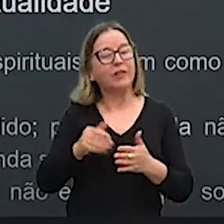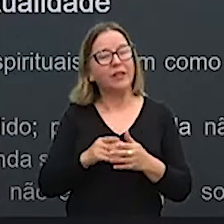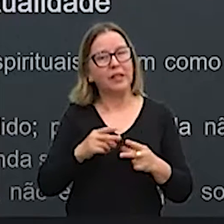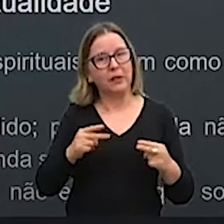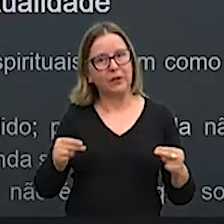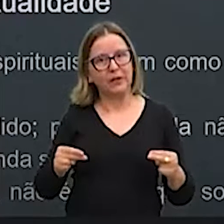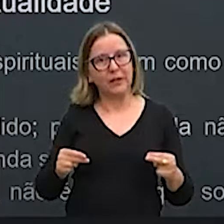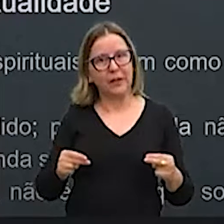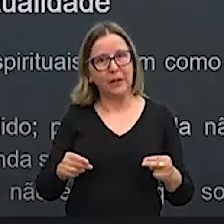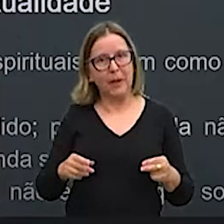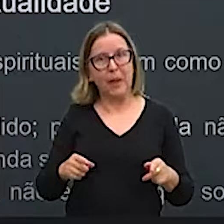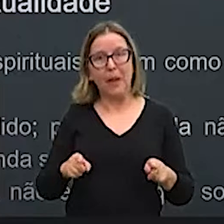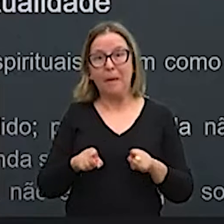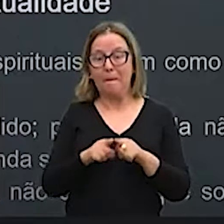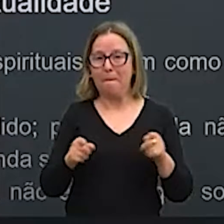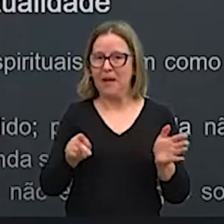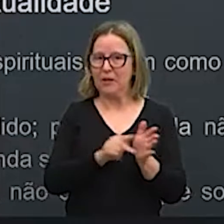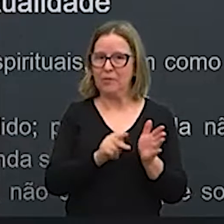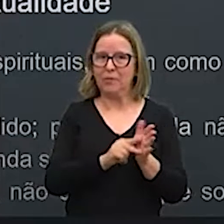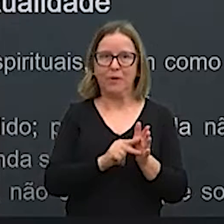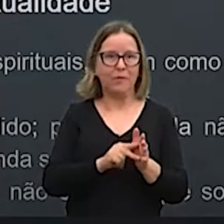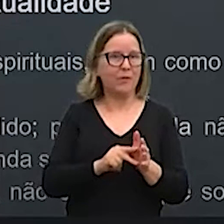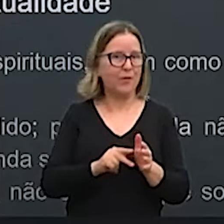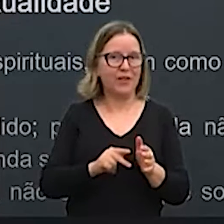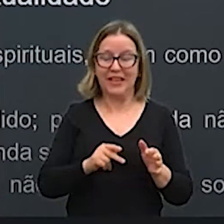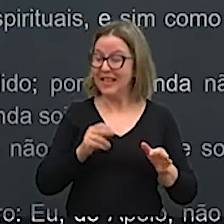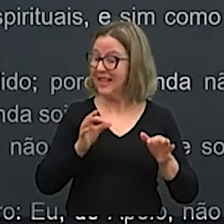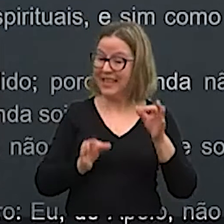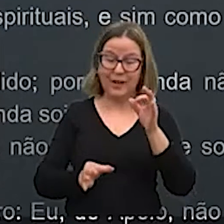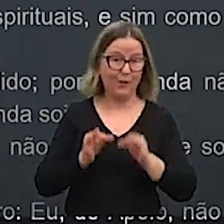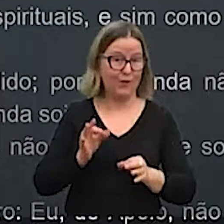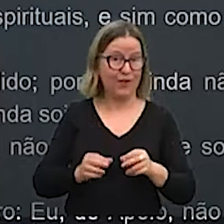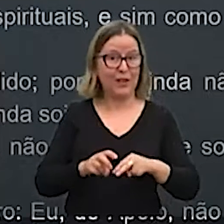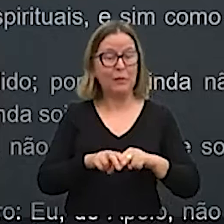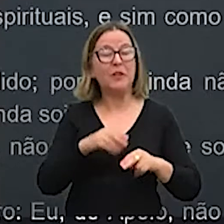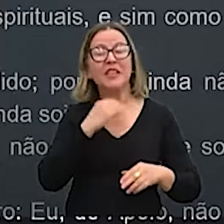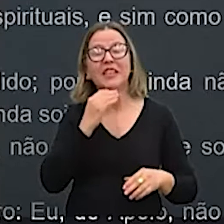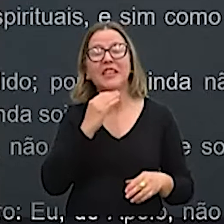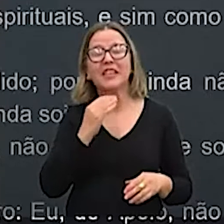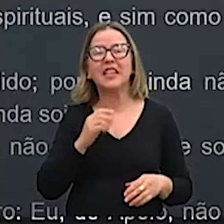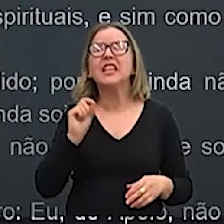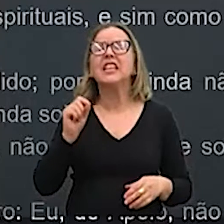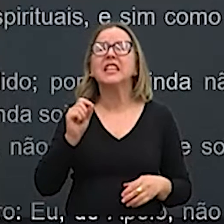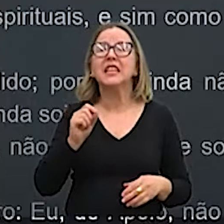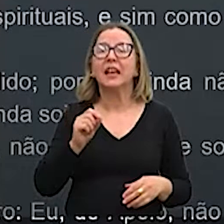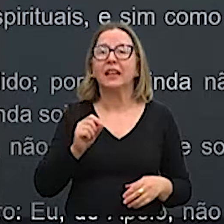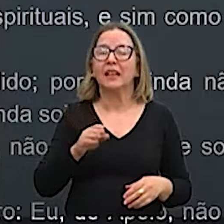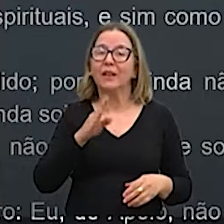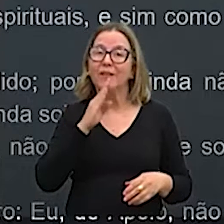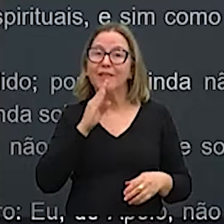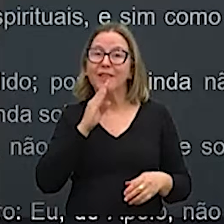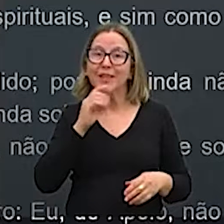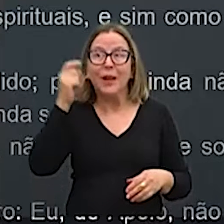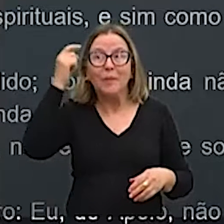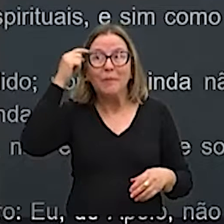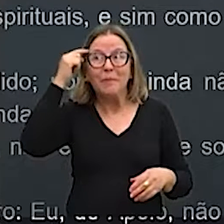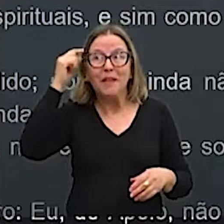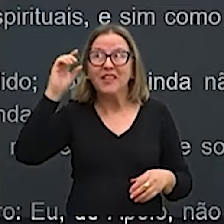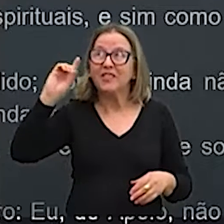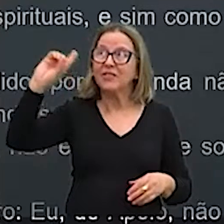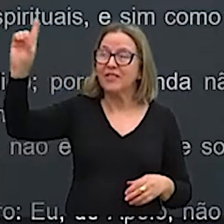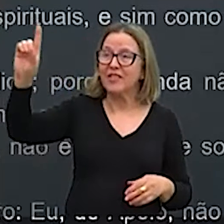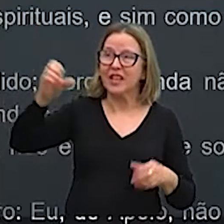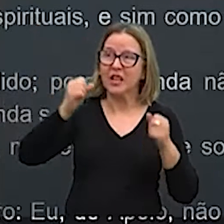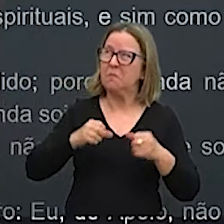ele mesmo não é julgado por ninguém. Pois quem conheceu a mente do Senhor, que o possa instruir?